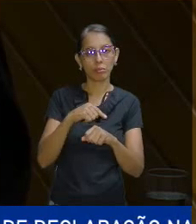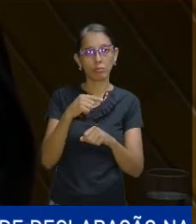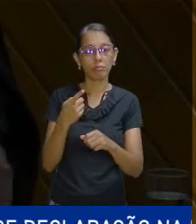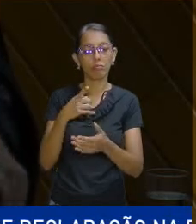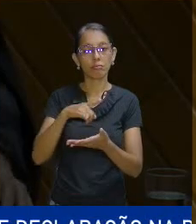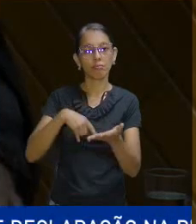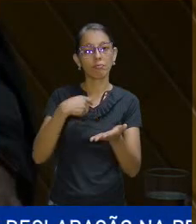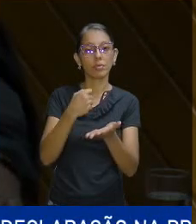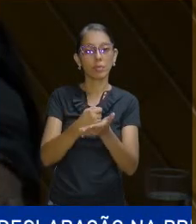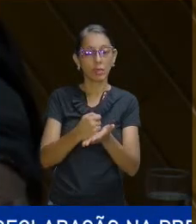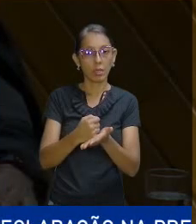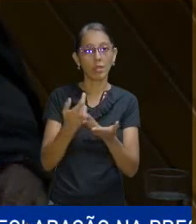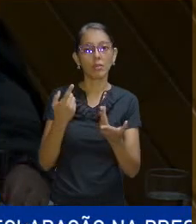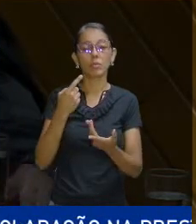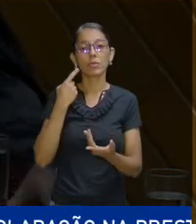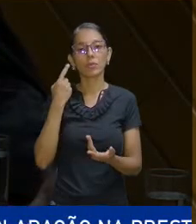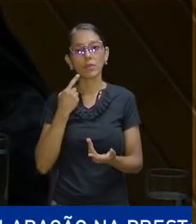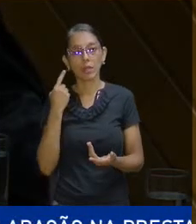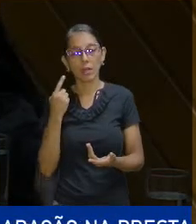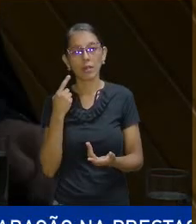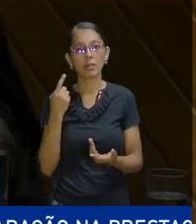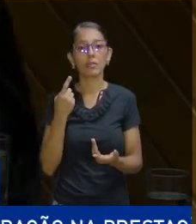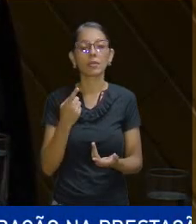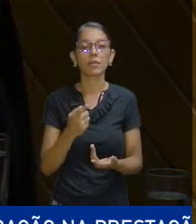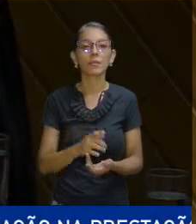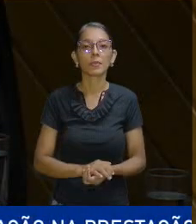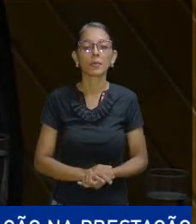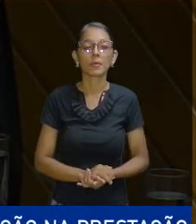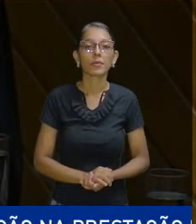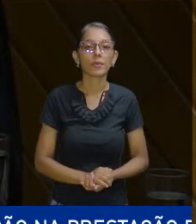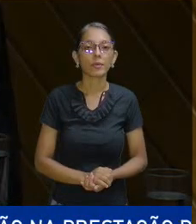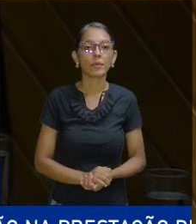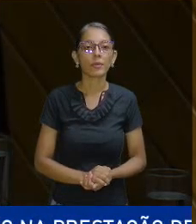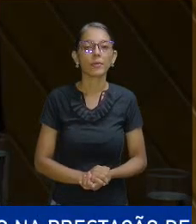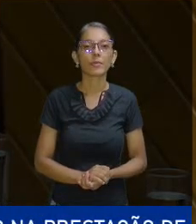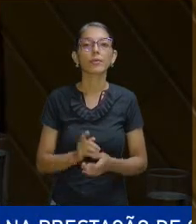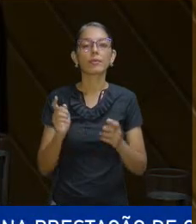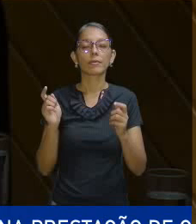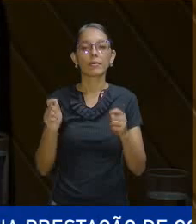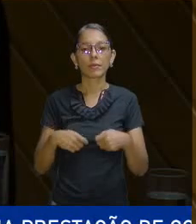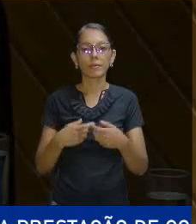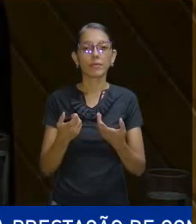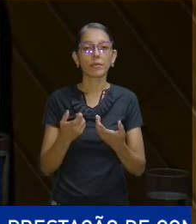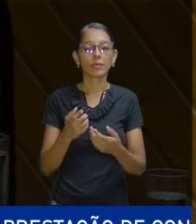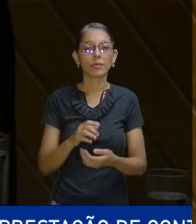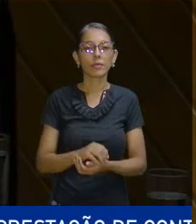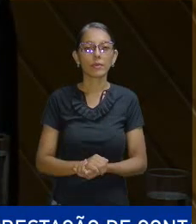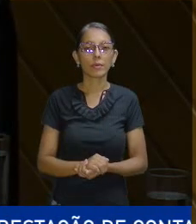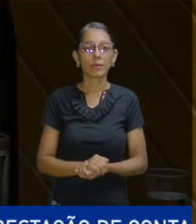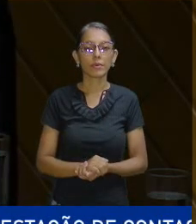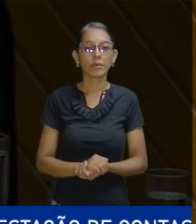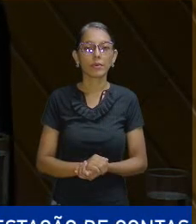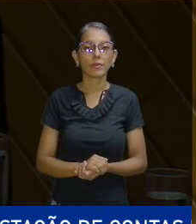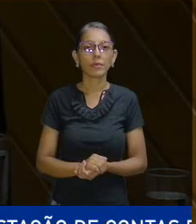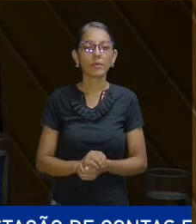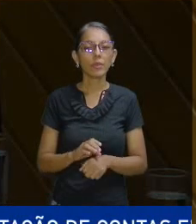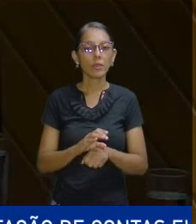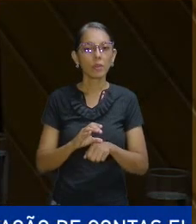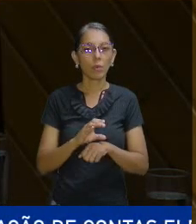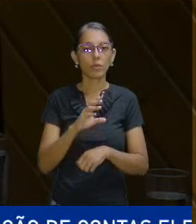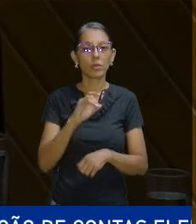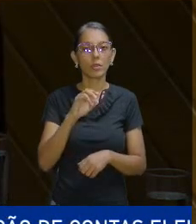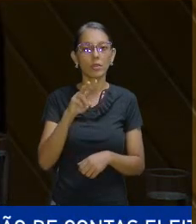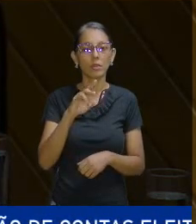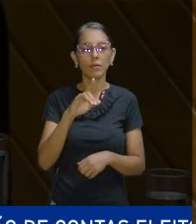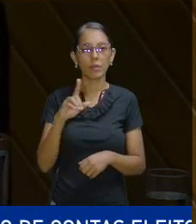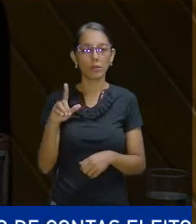contratuais, seria louvável a aplicação analógica do disposto no Código de Processo Civil, que estabelece o mínimo